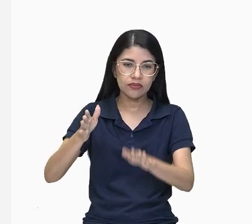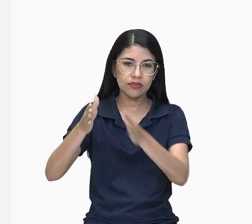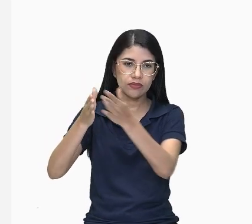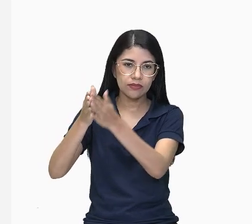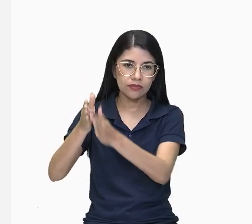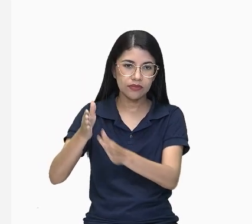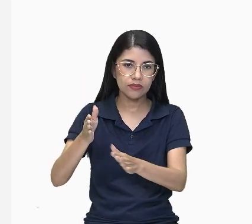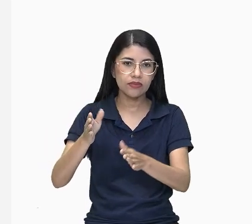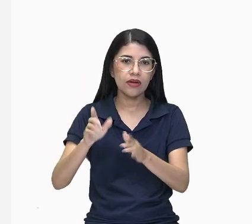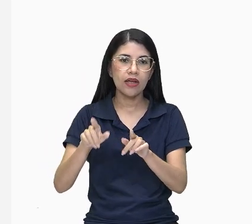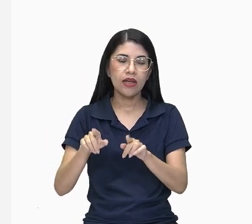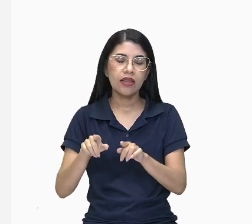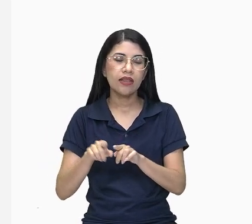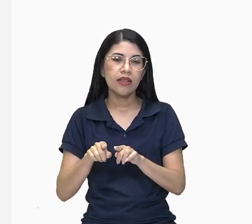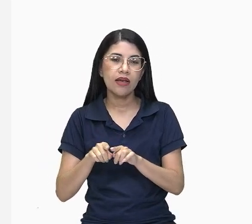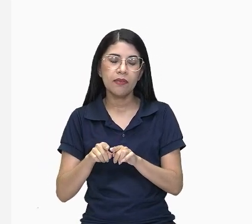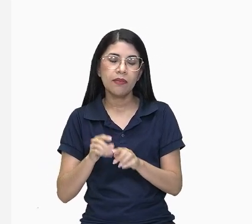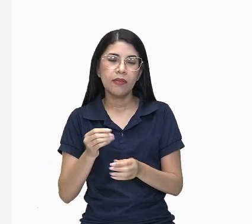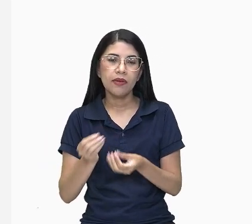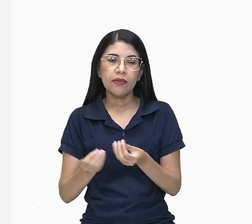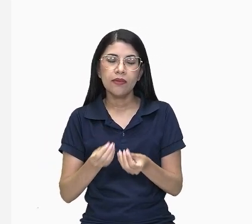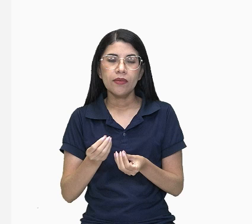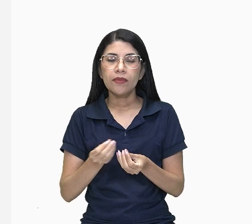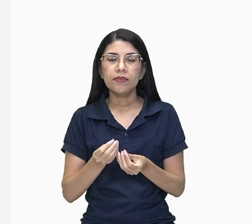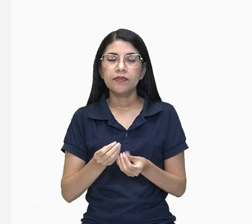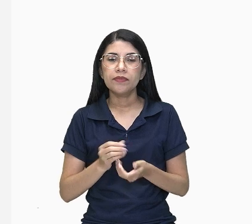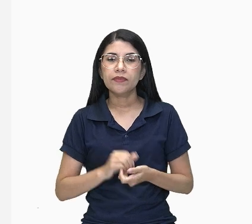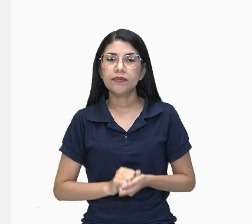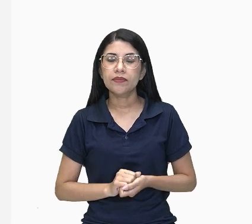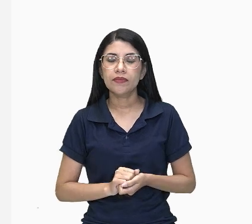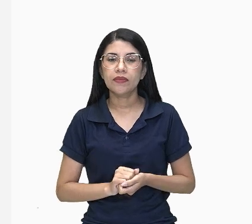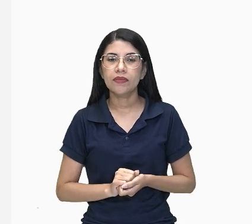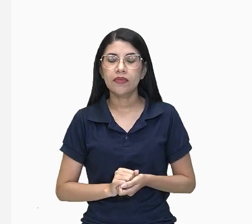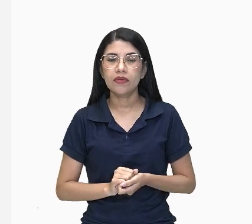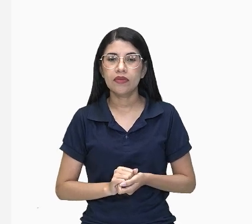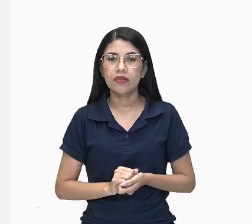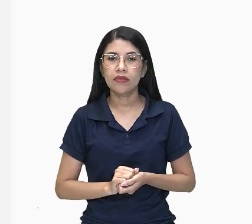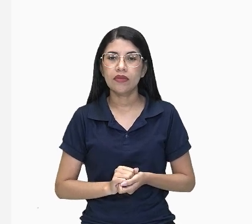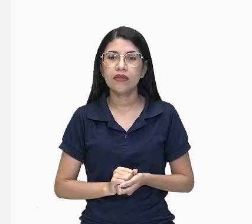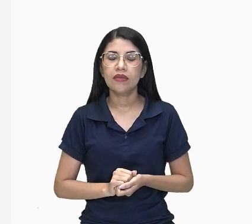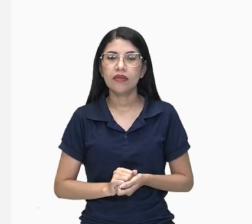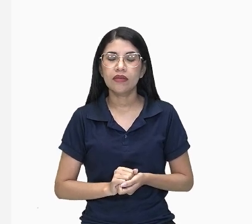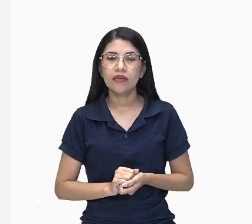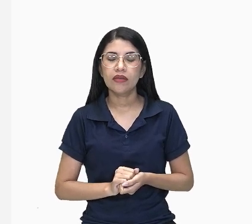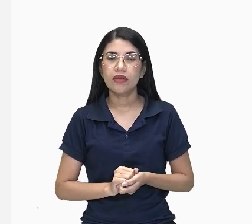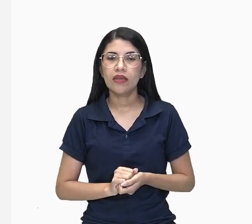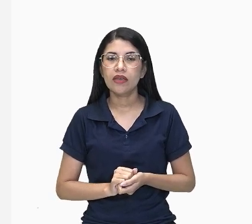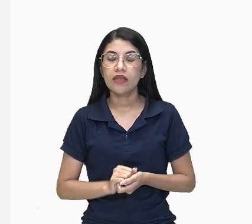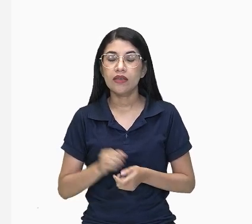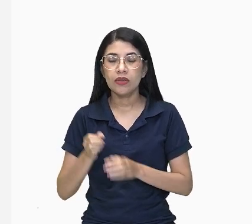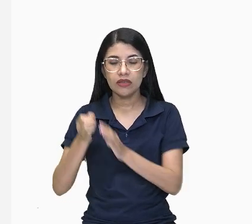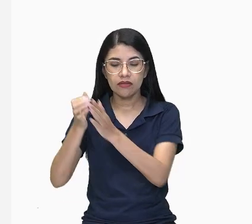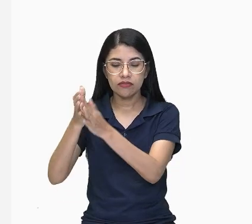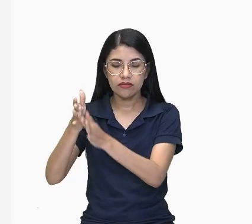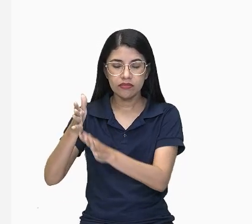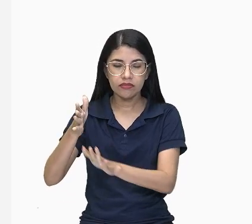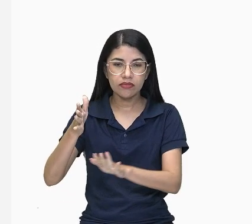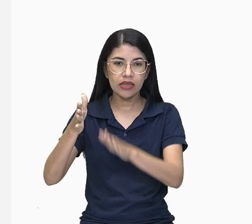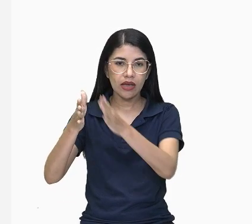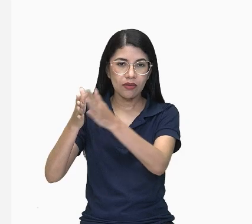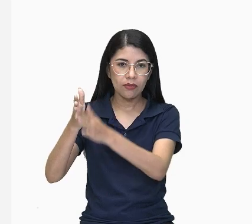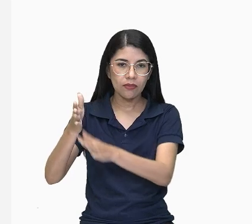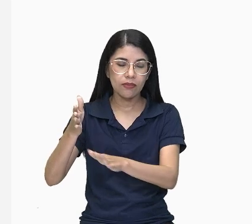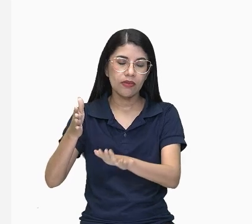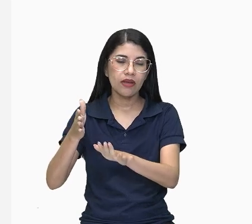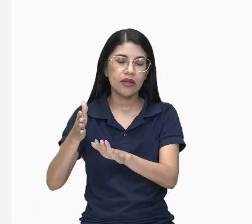desbarrancamento desses longos paredões às margens dos rios amazônicos. E esse desbarrancamento, ele